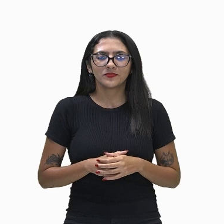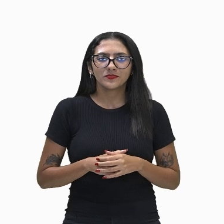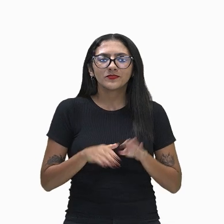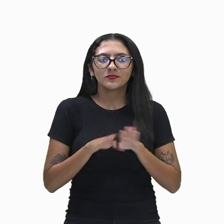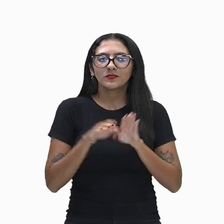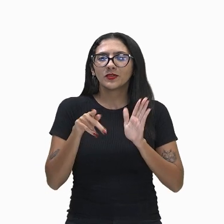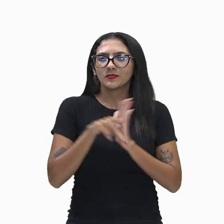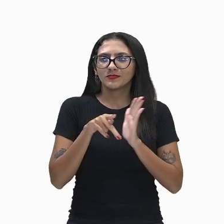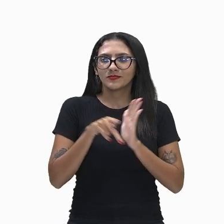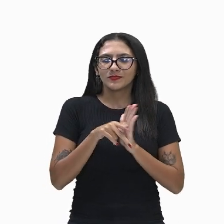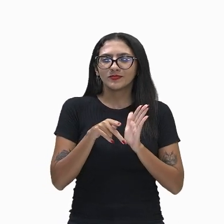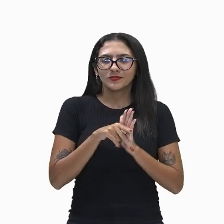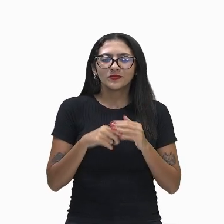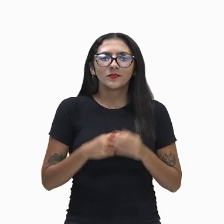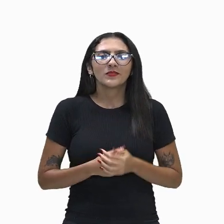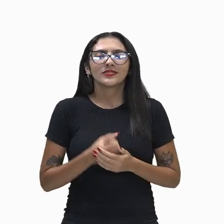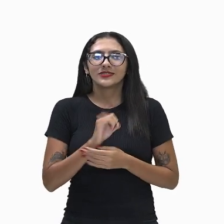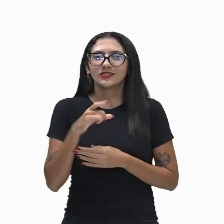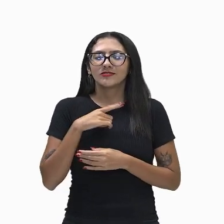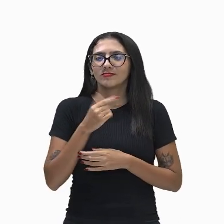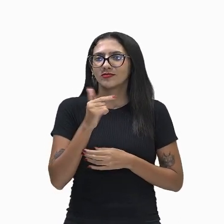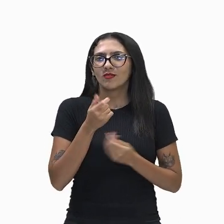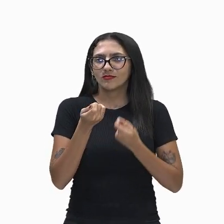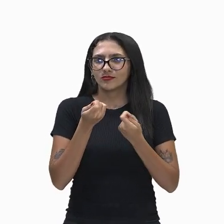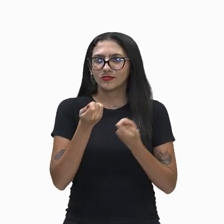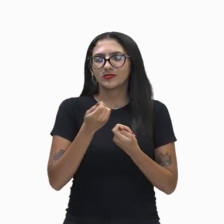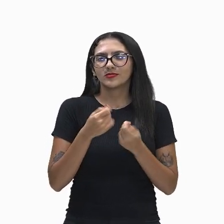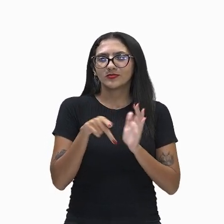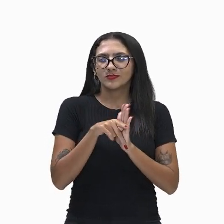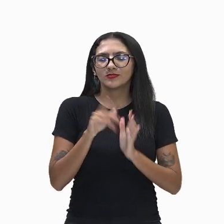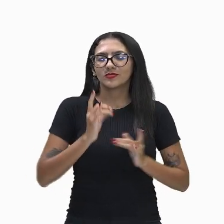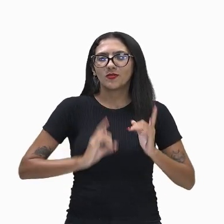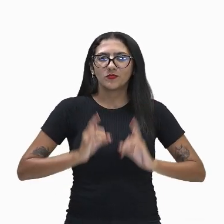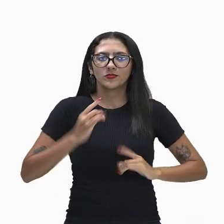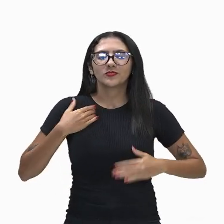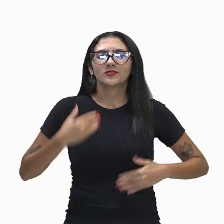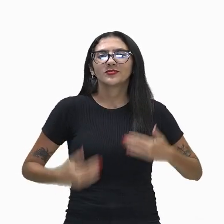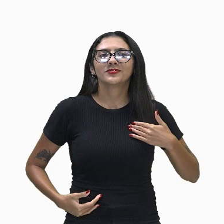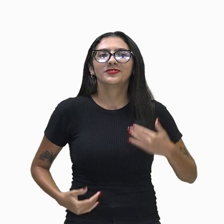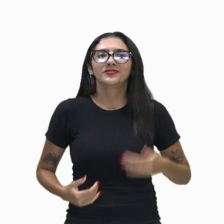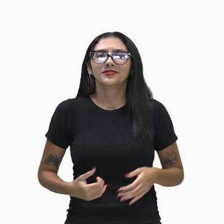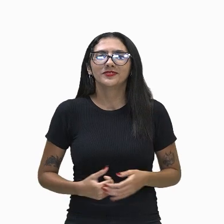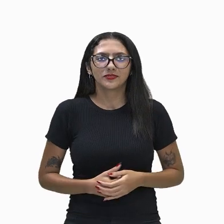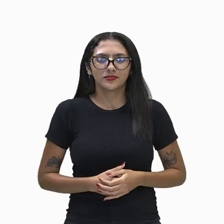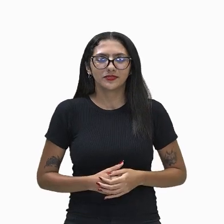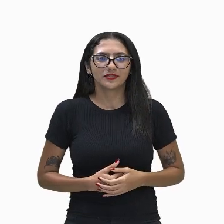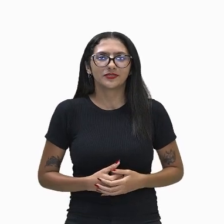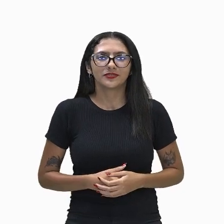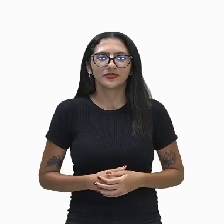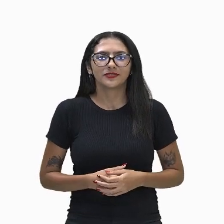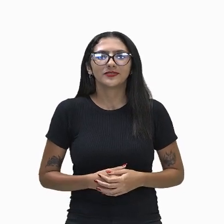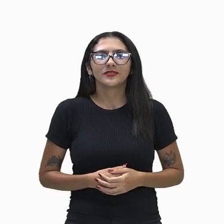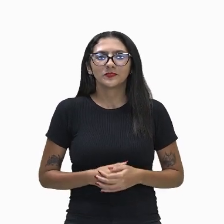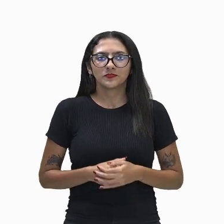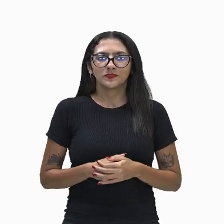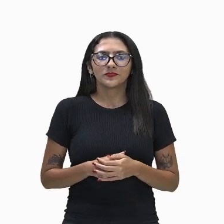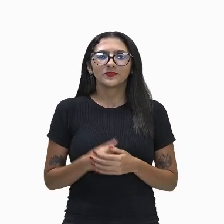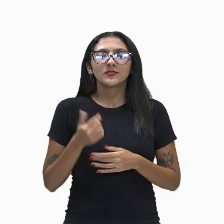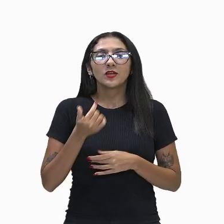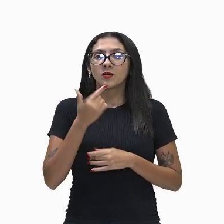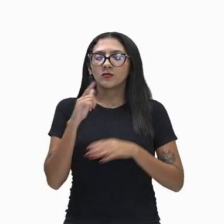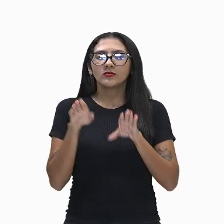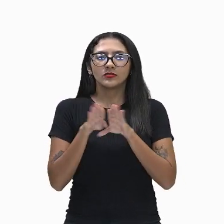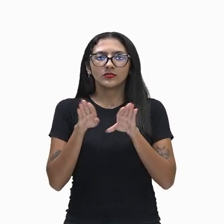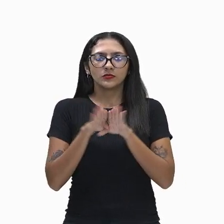endócrino estiver desregulado. Tá bom? Outra situação que pode acontecer quando o sistema endócrino estiver desregulado, e é